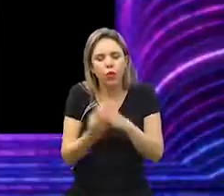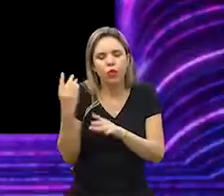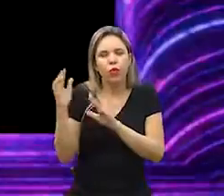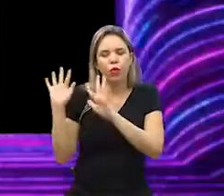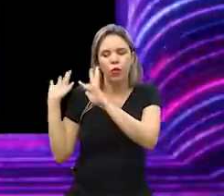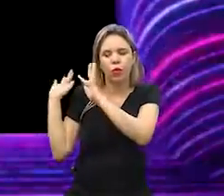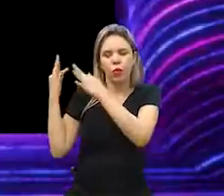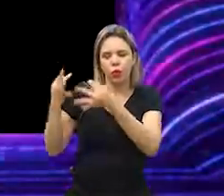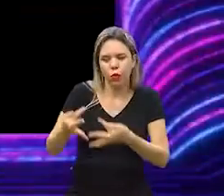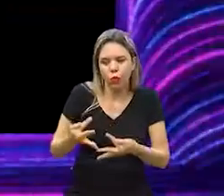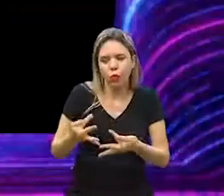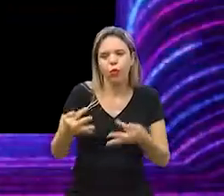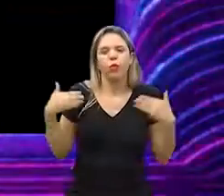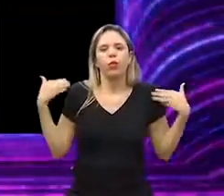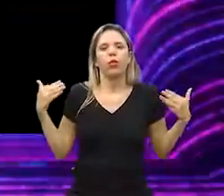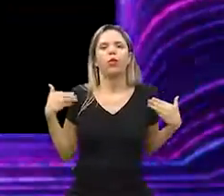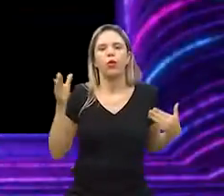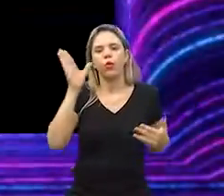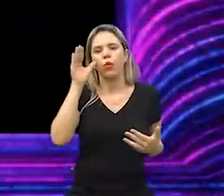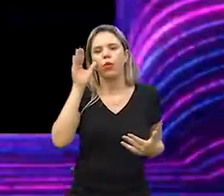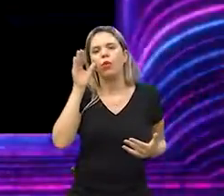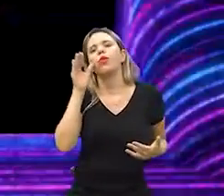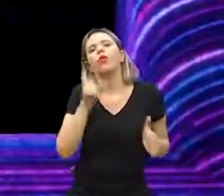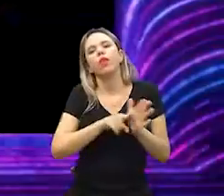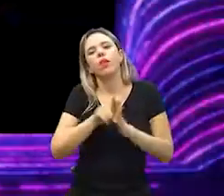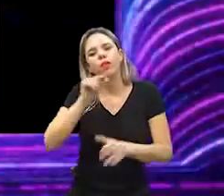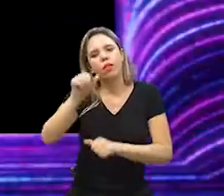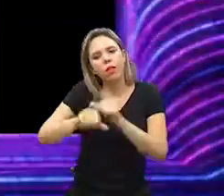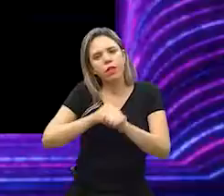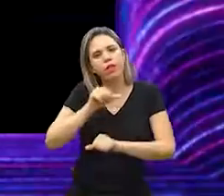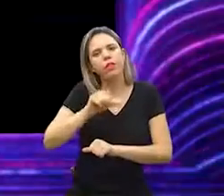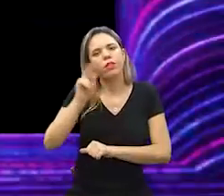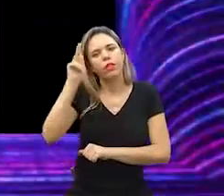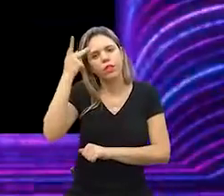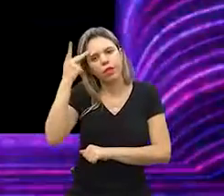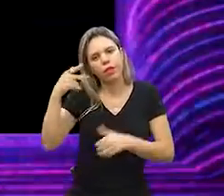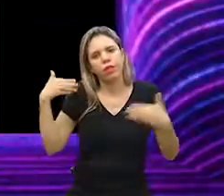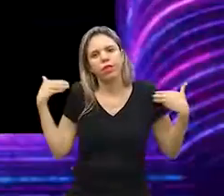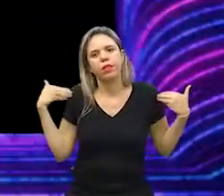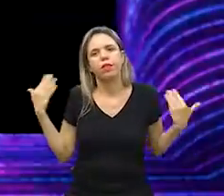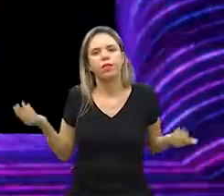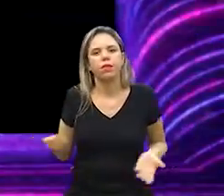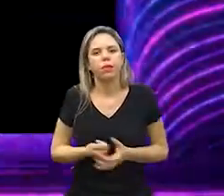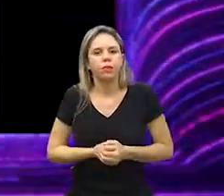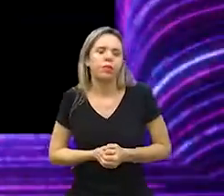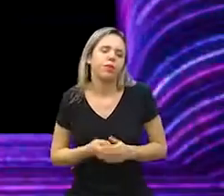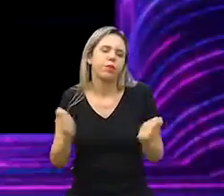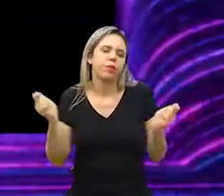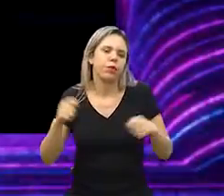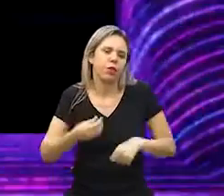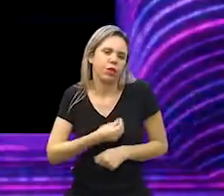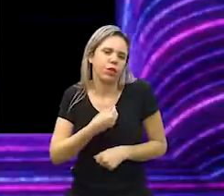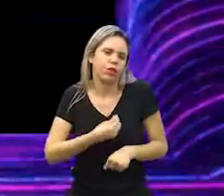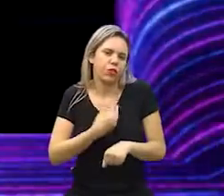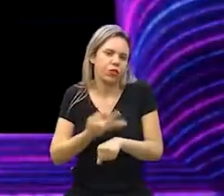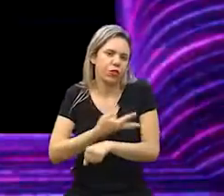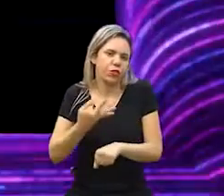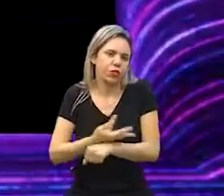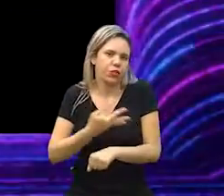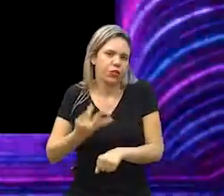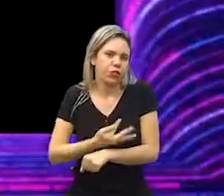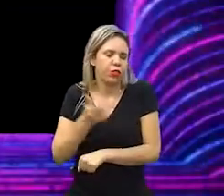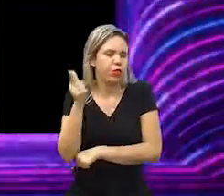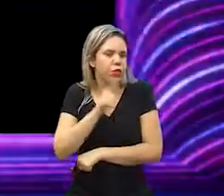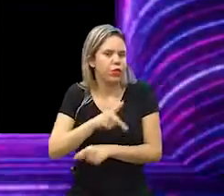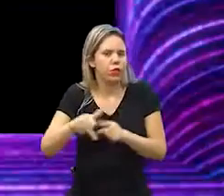mas ela sofre a aventura e ela não era muito aventureira, mas tem que se transformar em aventureira, né? Para poder sobreviver, enfim,